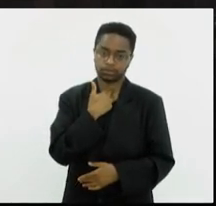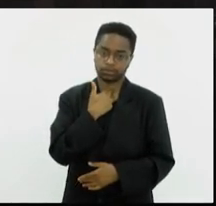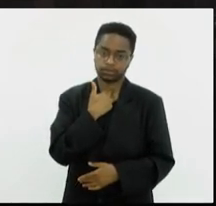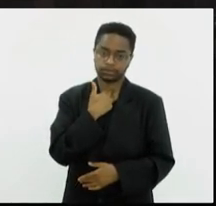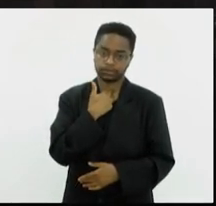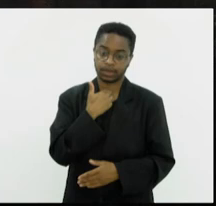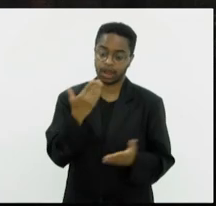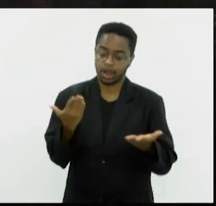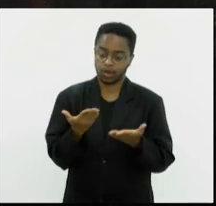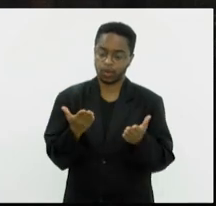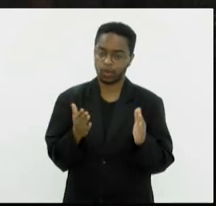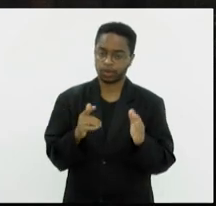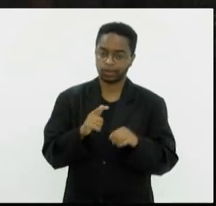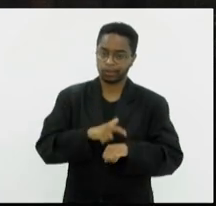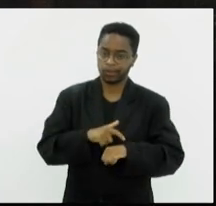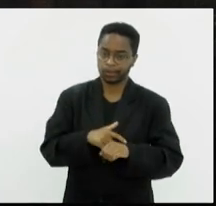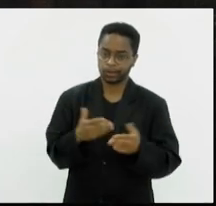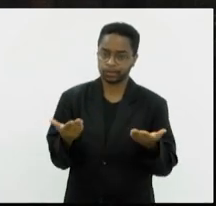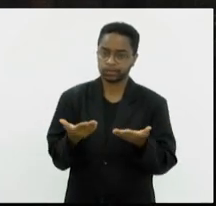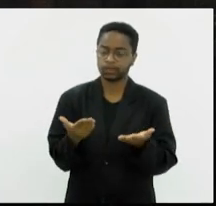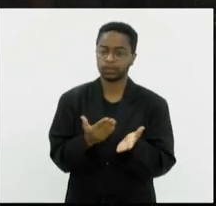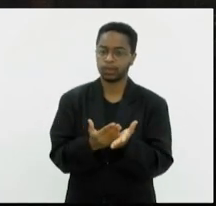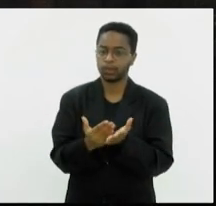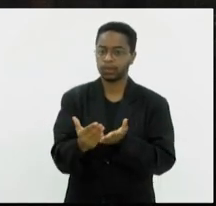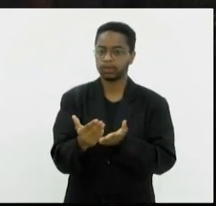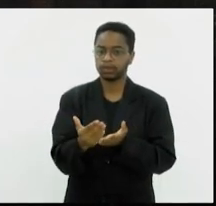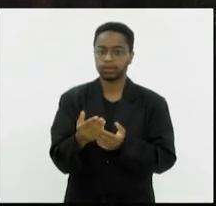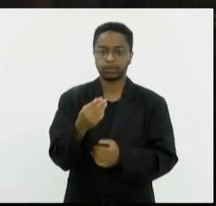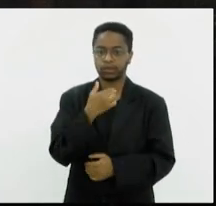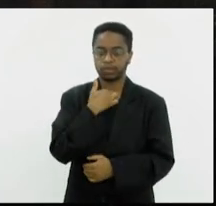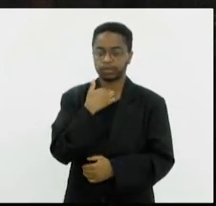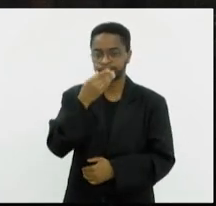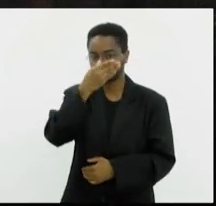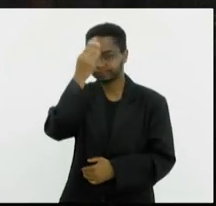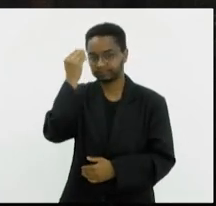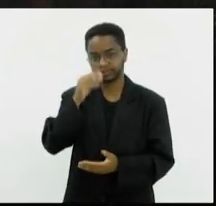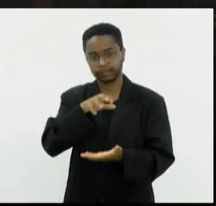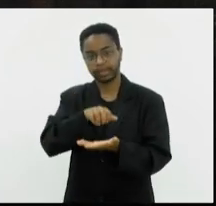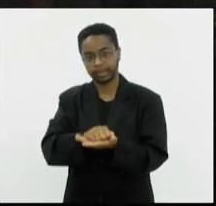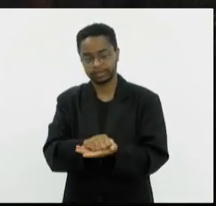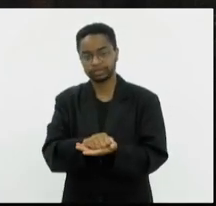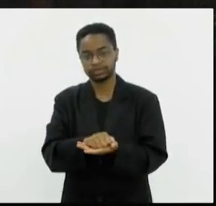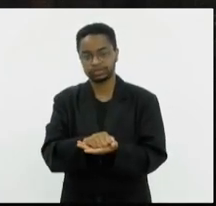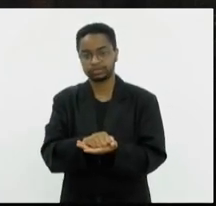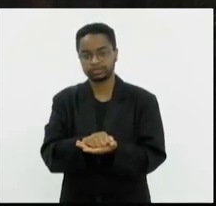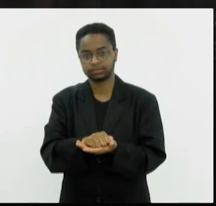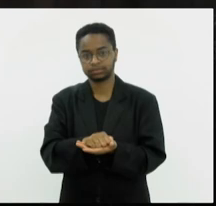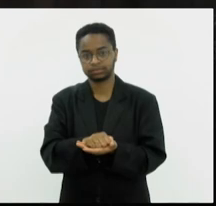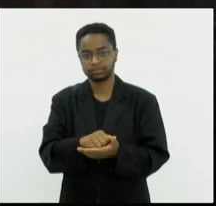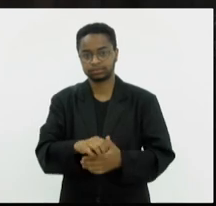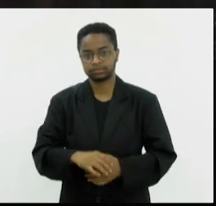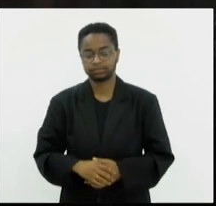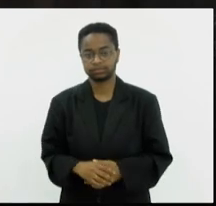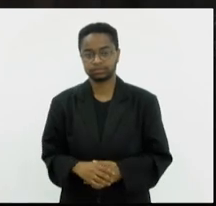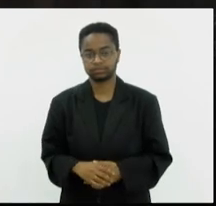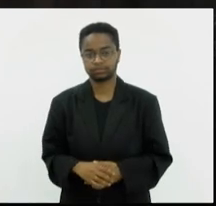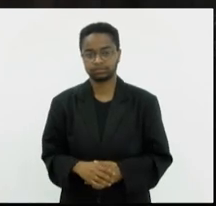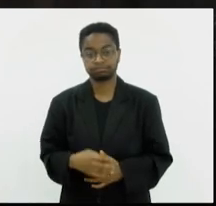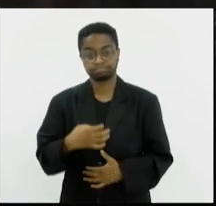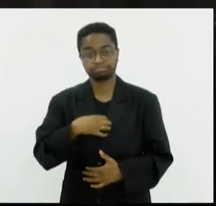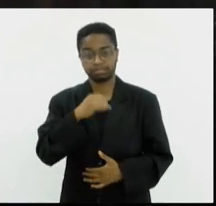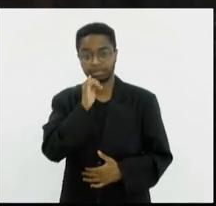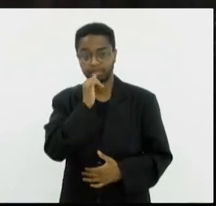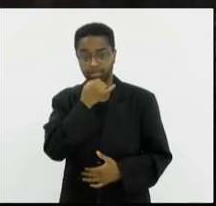expediente inicial de fazer esse registro Deputado atil Nunes com muita